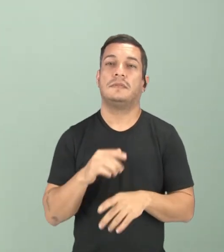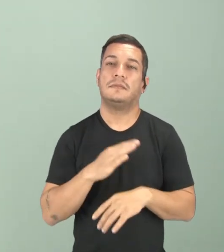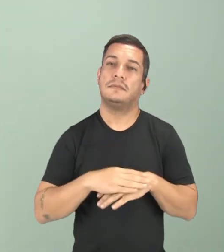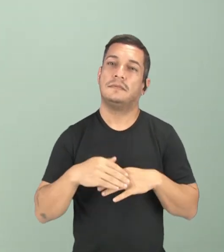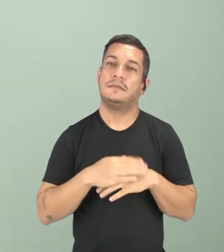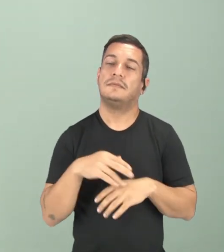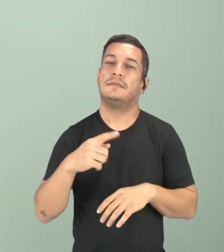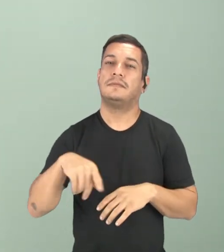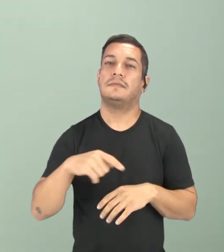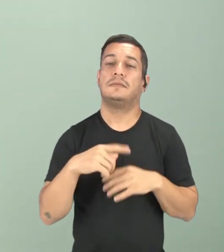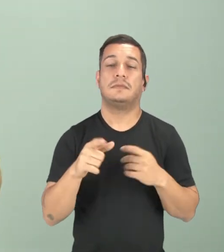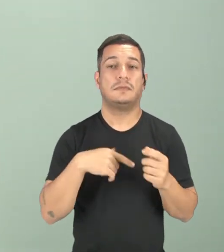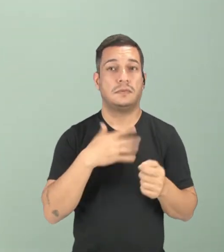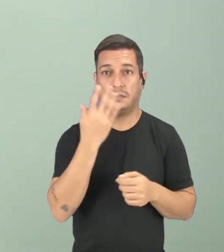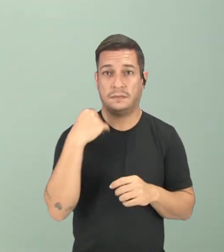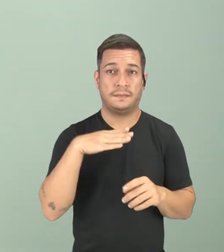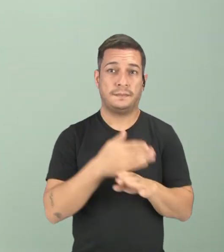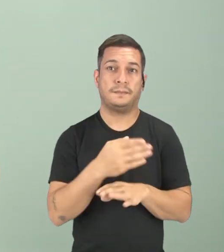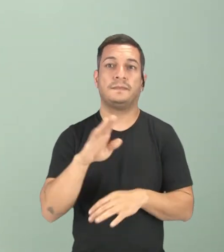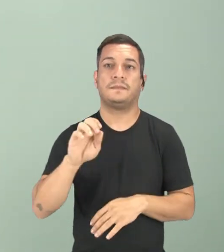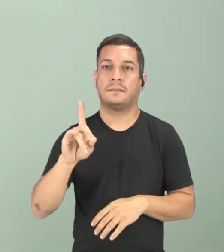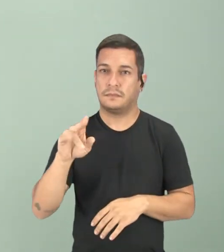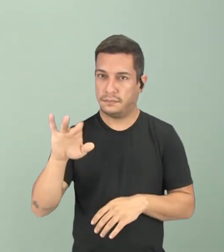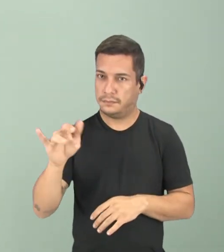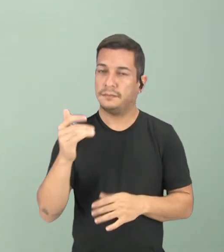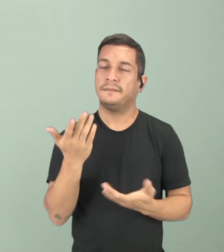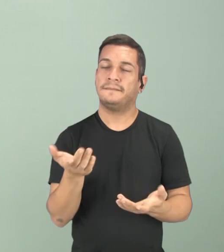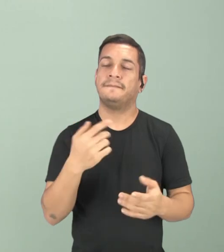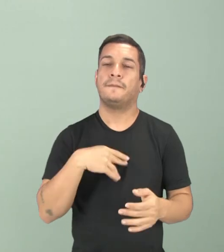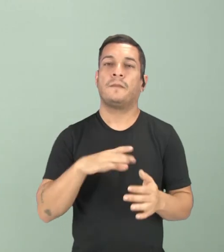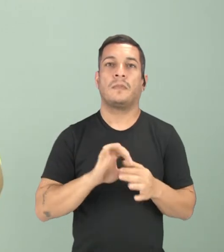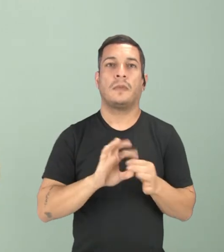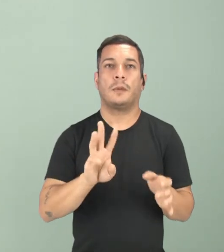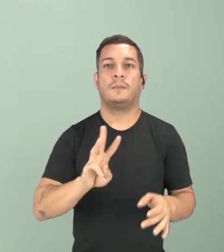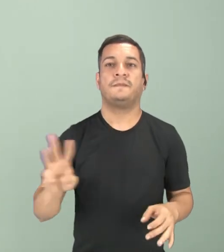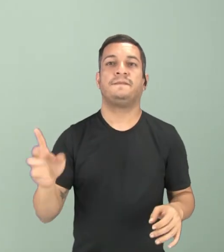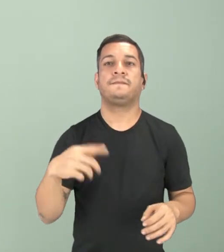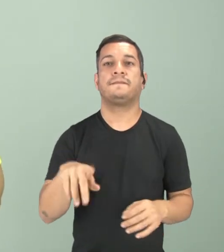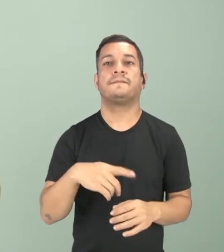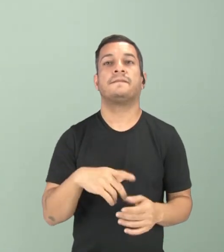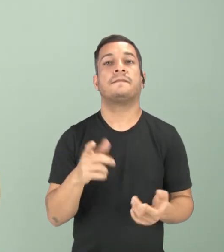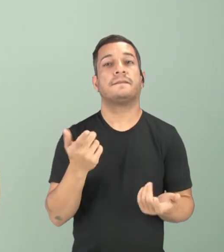com muito carinho para vocês. Não esqueçam de acessar a plataforma Eduque,